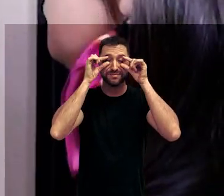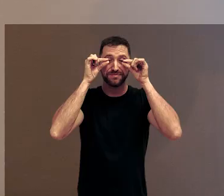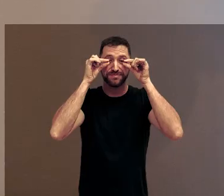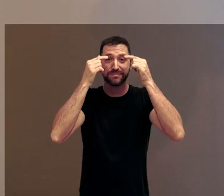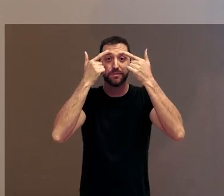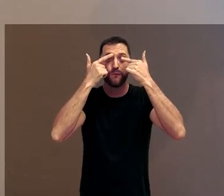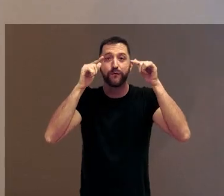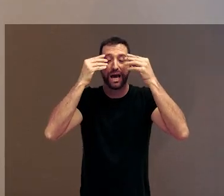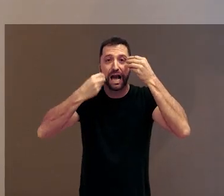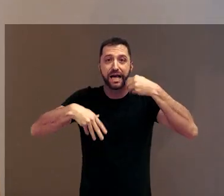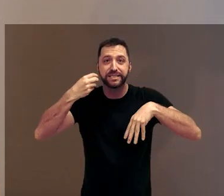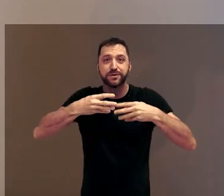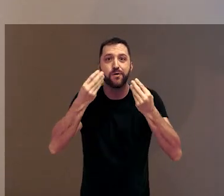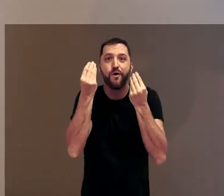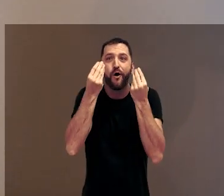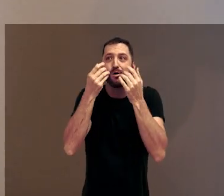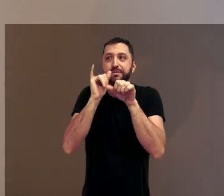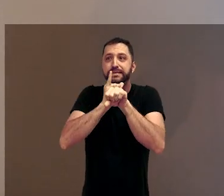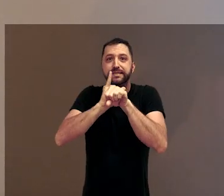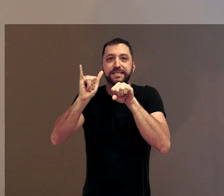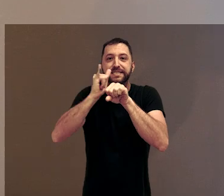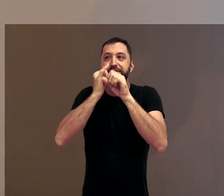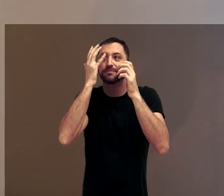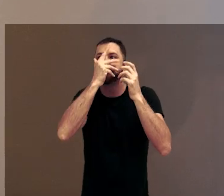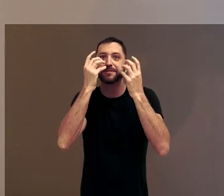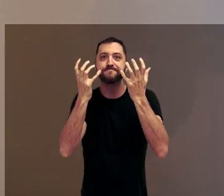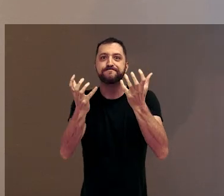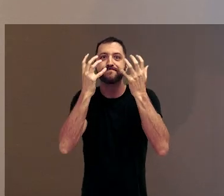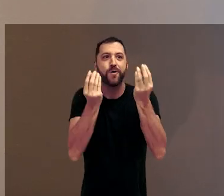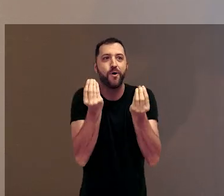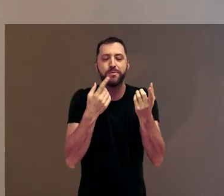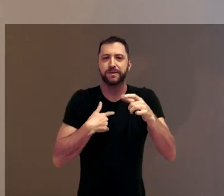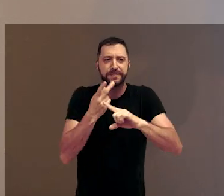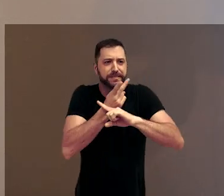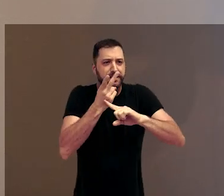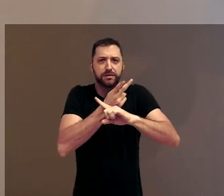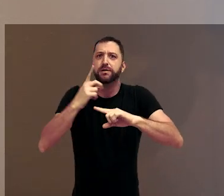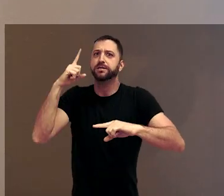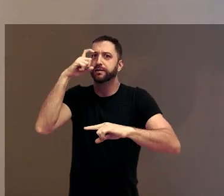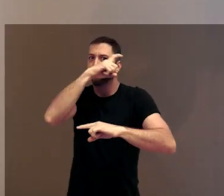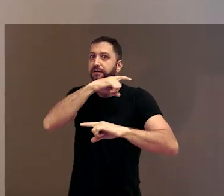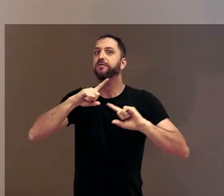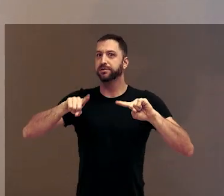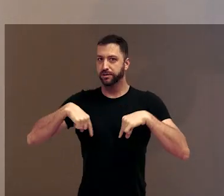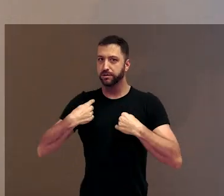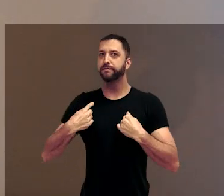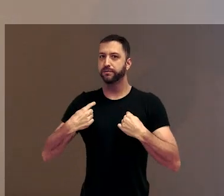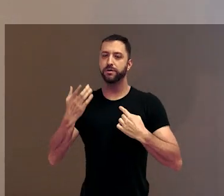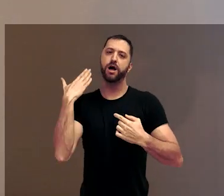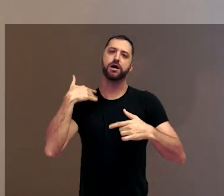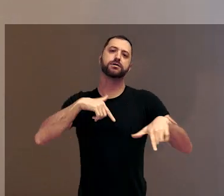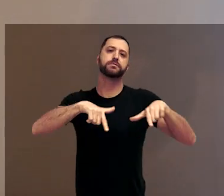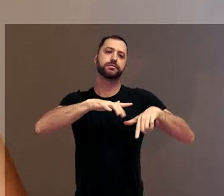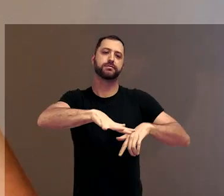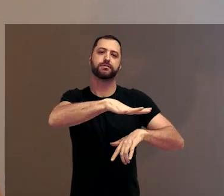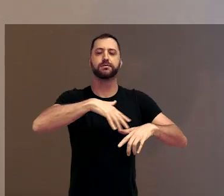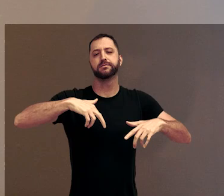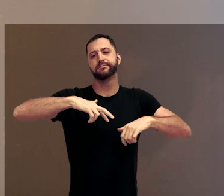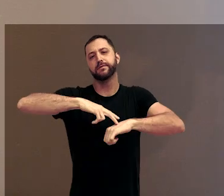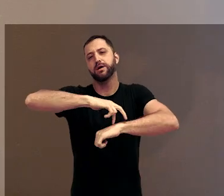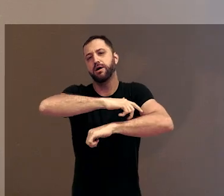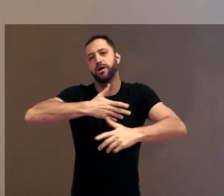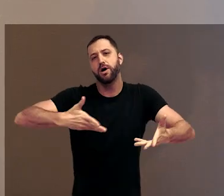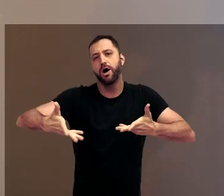tem nenhum fiozinho de sobrancelha, né? E aquilo era muito desafiador pra mim, porque eu sempre trabalhei